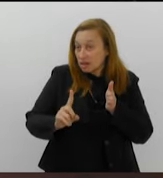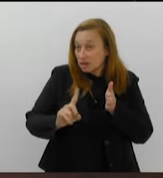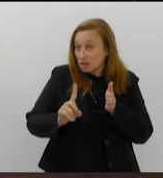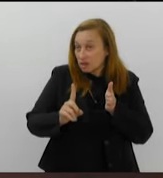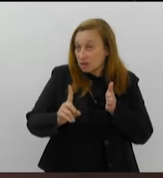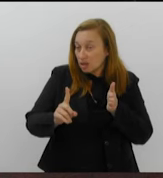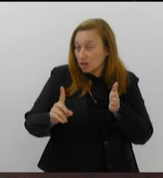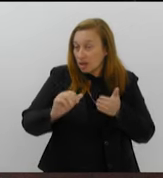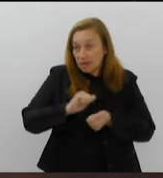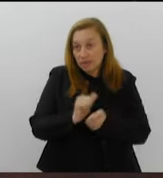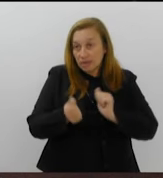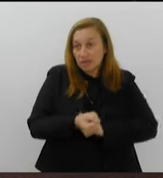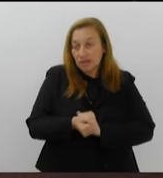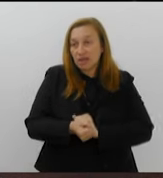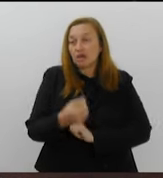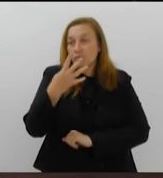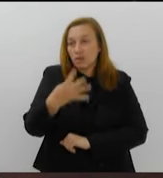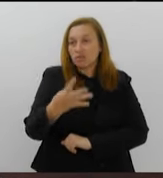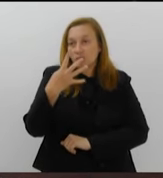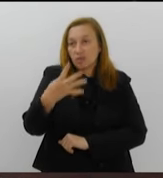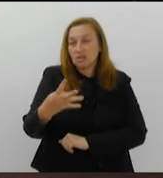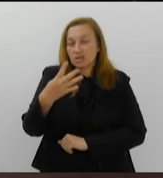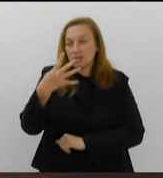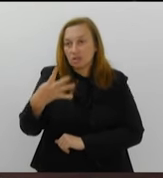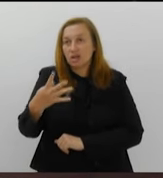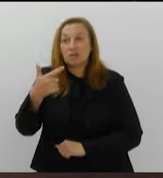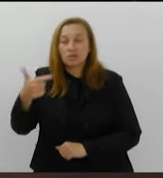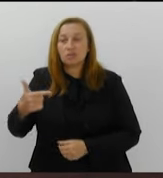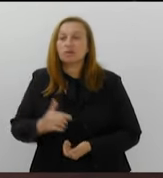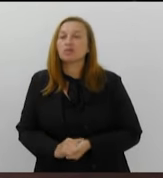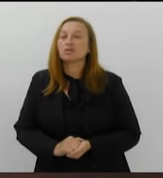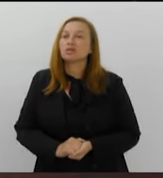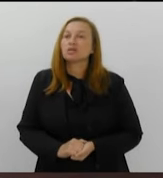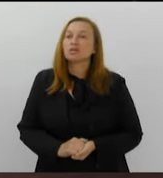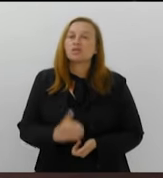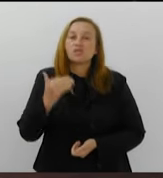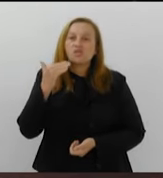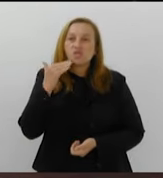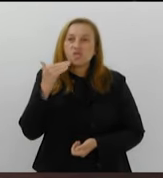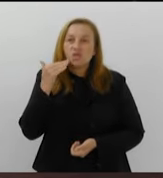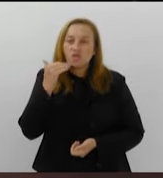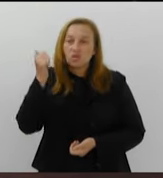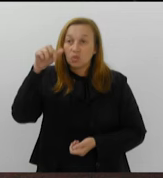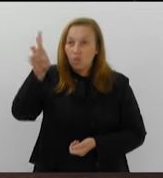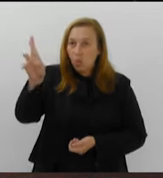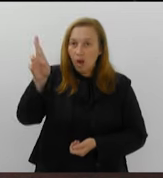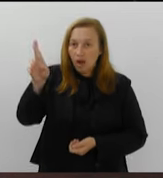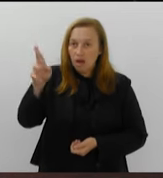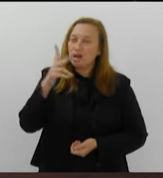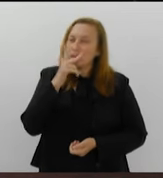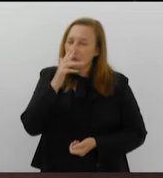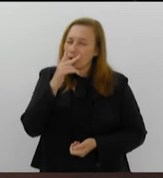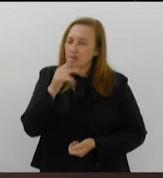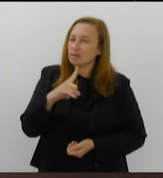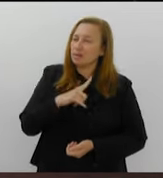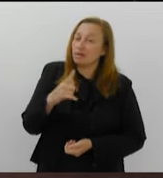não adequado, 4.442. Defeito no ar-condicionado, até parece que os ônibus têm,